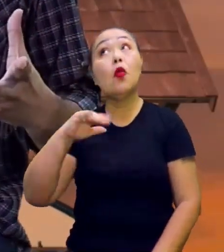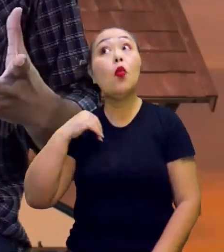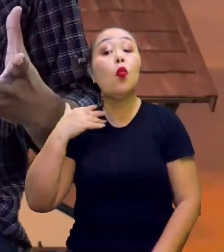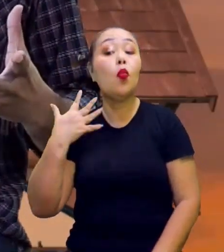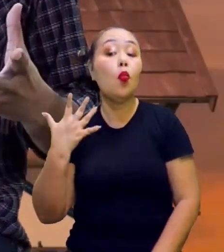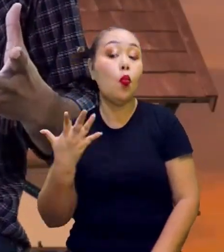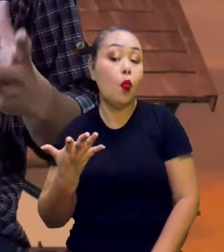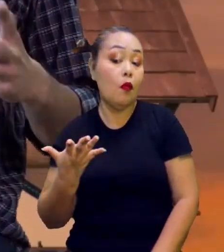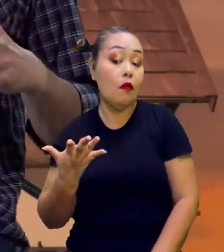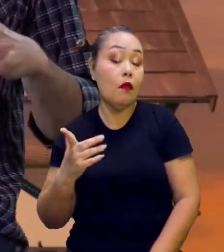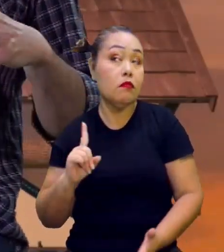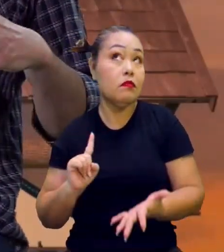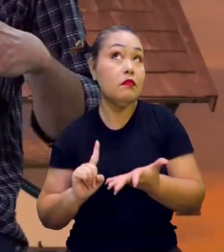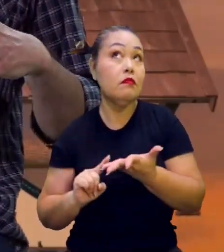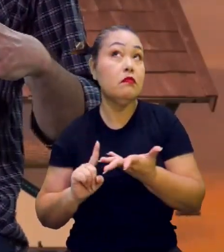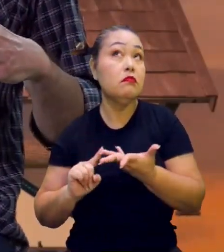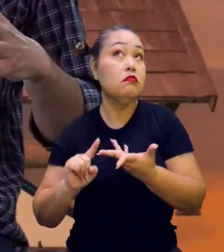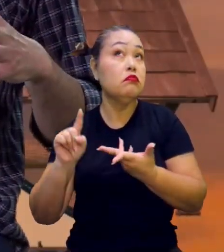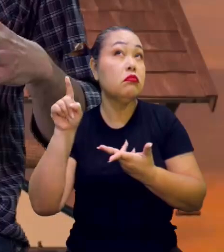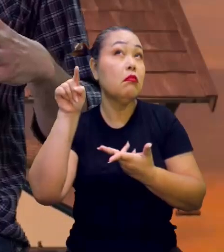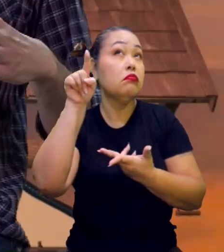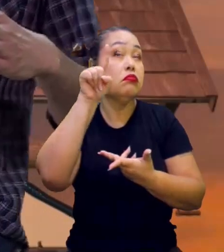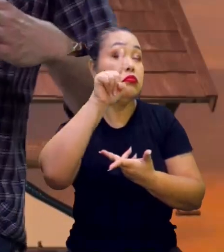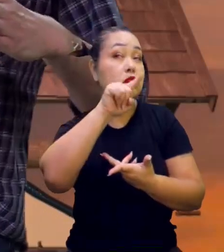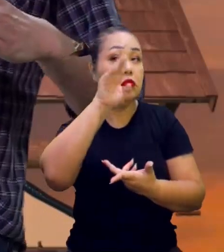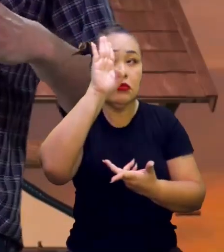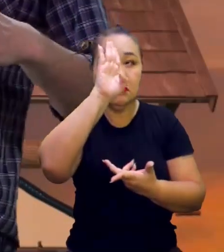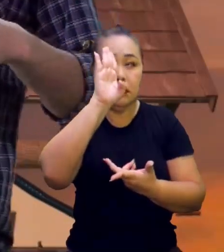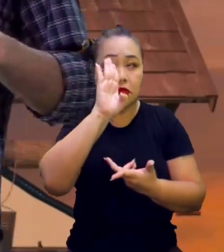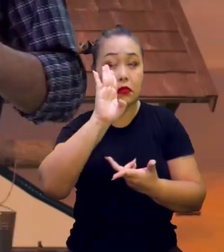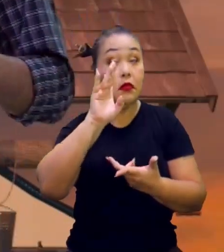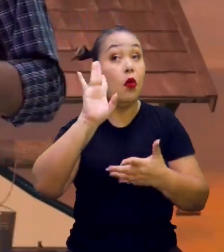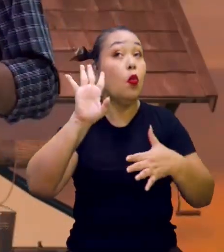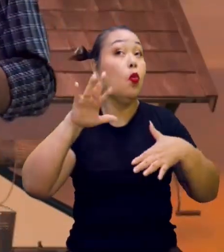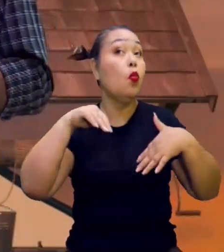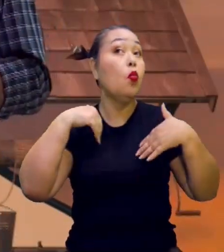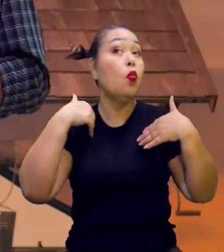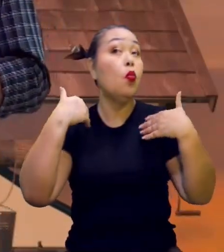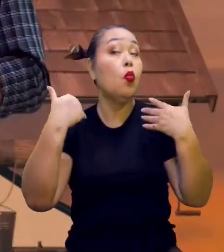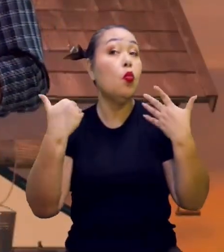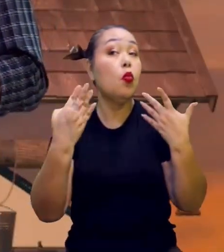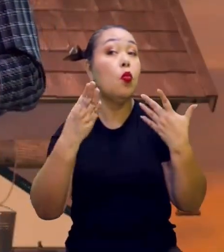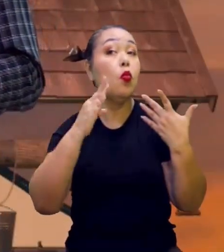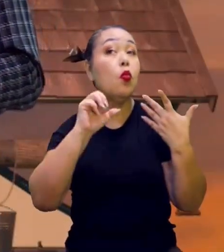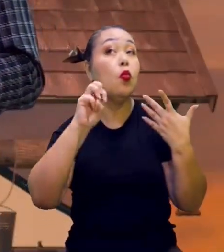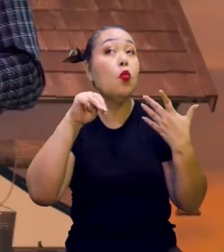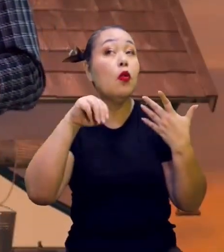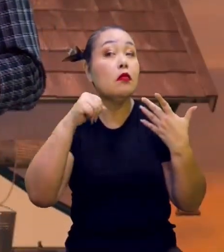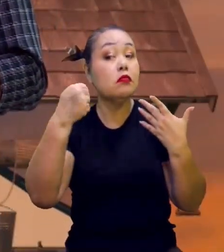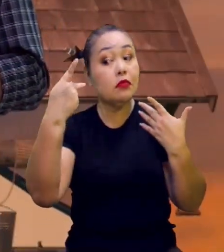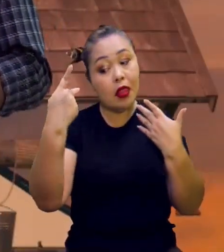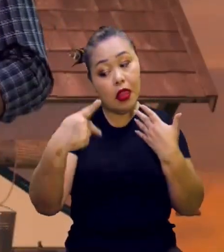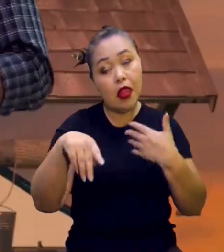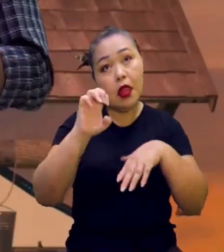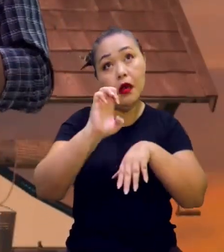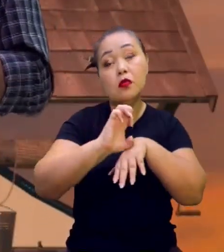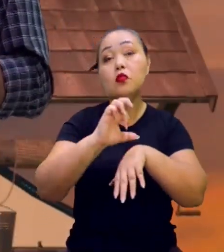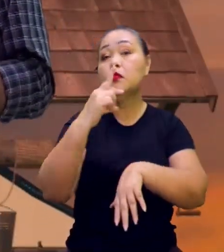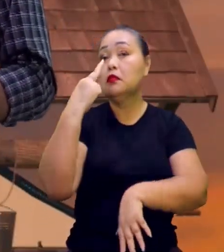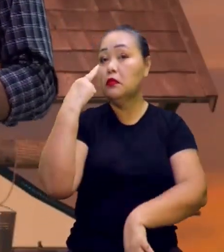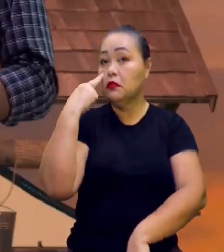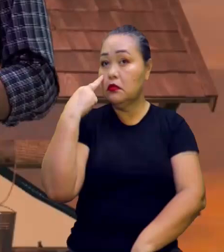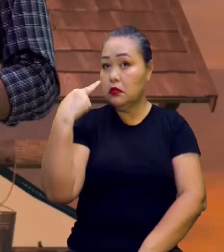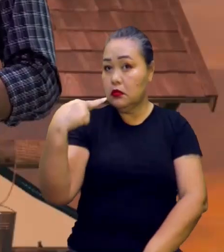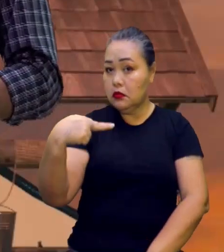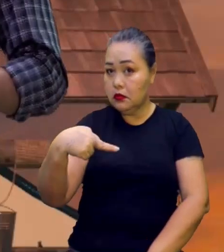biomas, né, no Brasil? E depois, qual é o bioma ao qual o estado de Rondônia está inserido, que é na